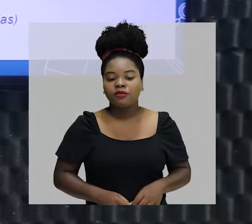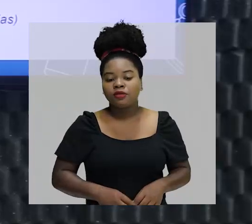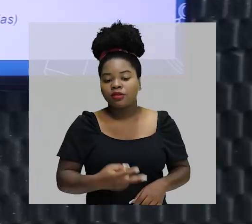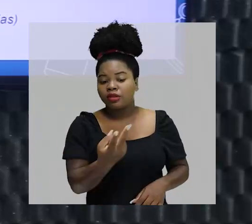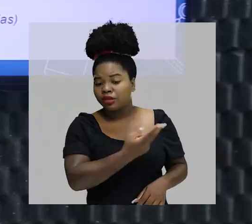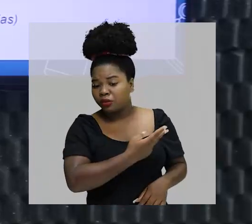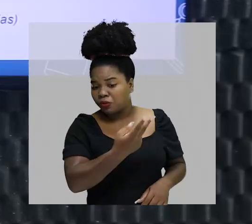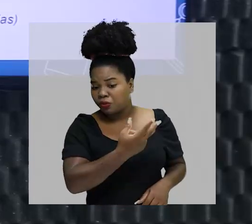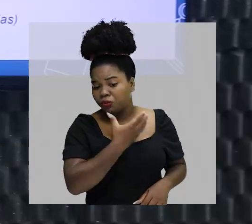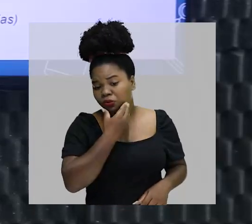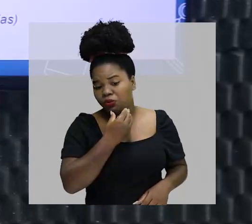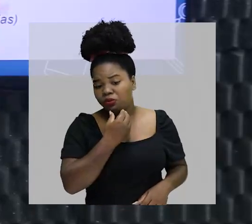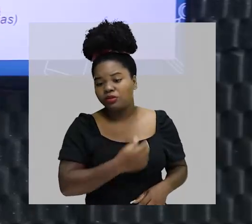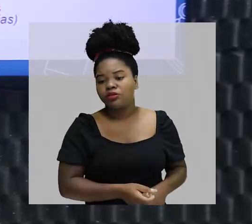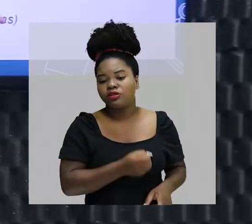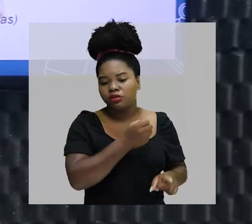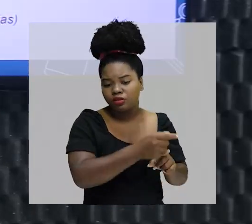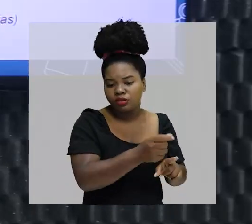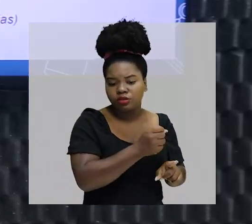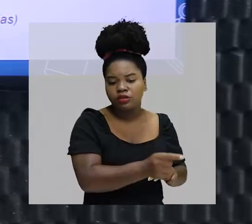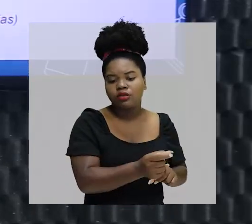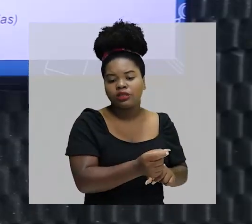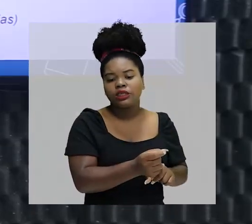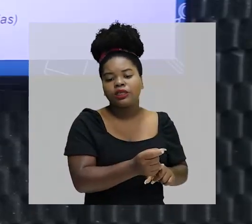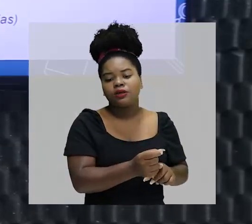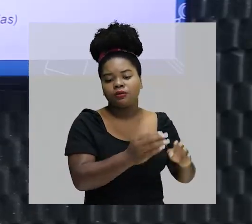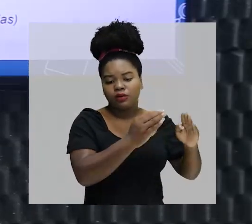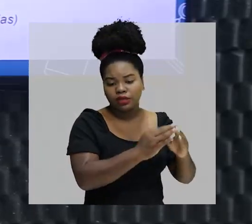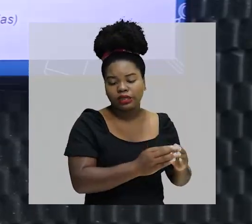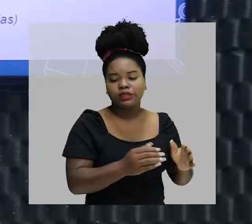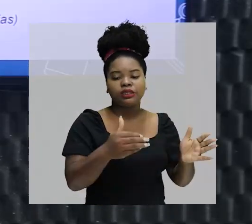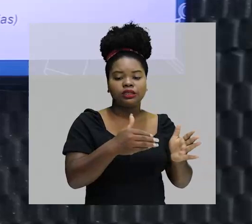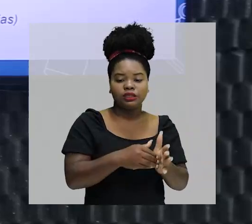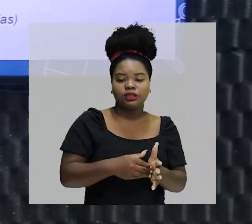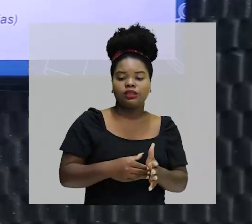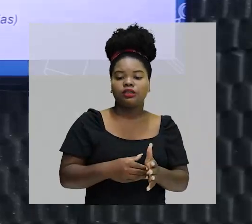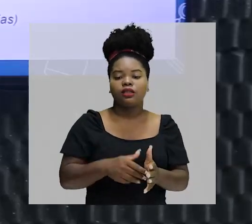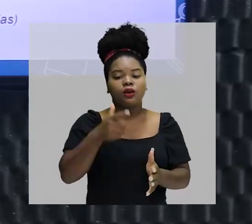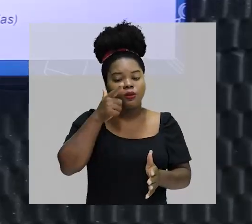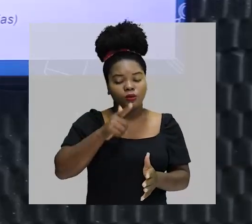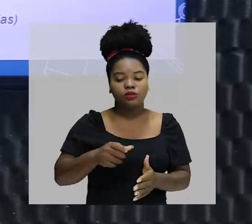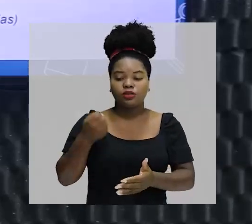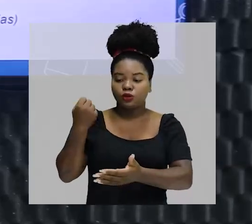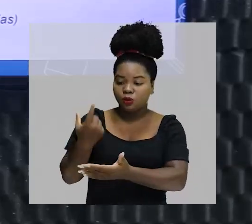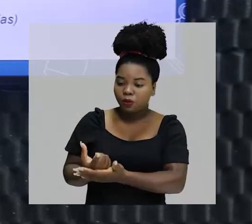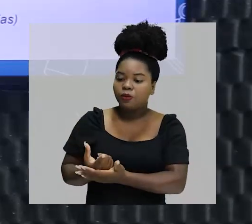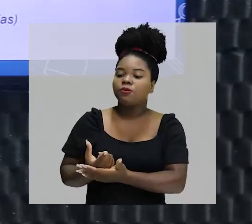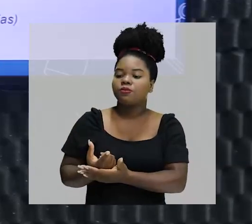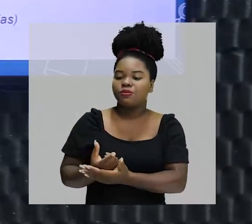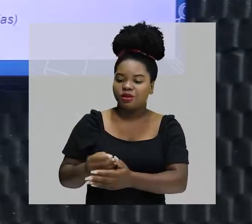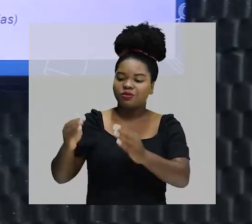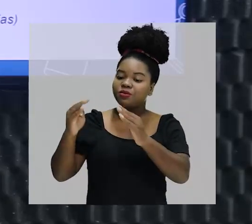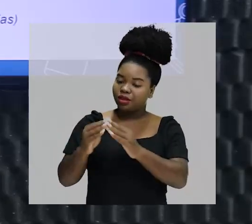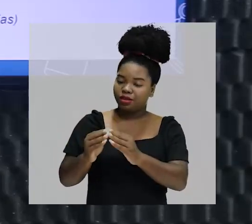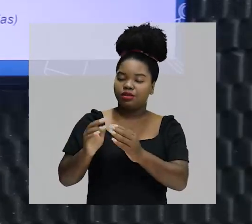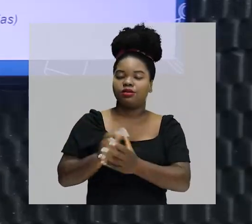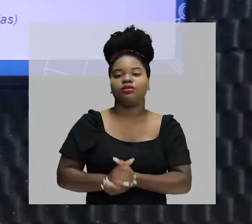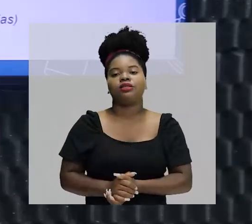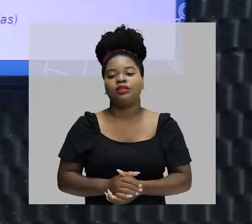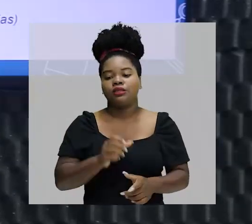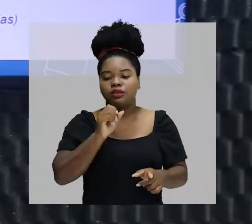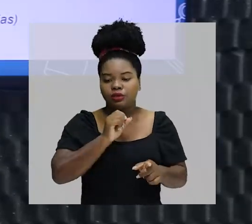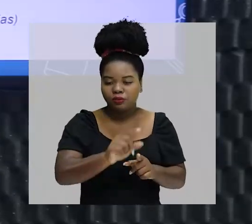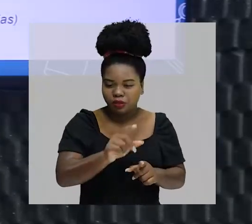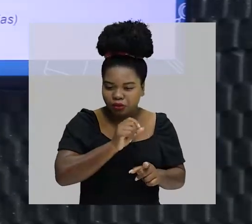estão alugando uma casa até eles conseguirem comprar uma. Então, o aluguel, né, esse ato de